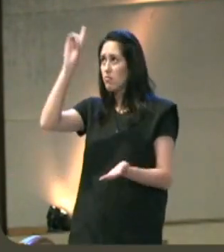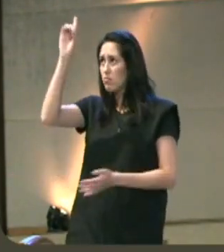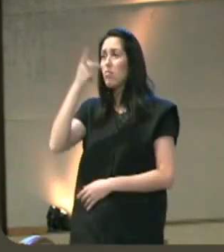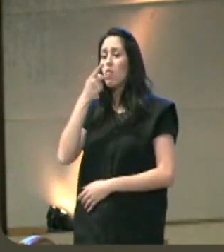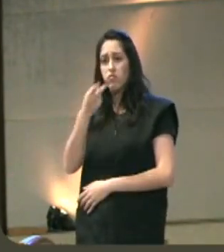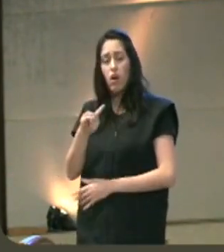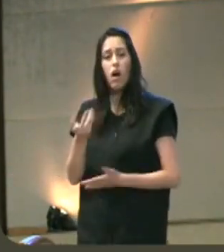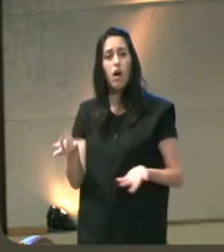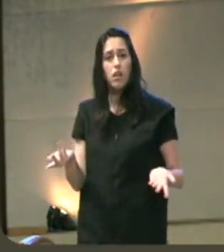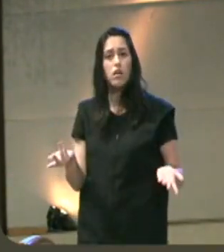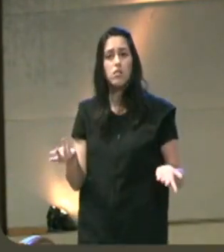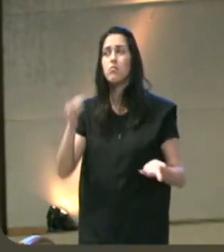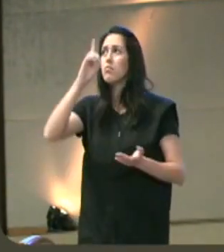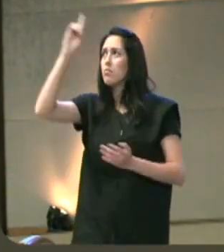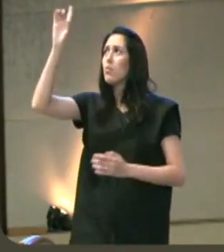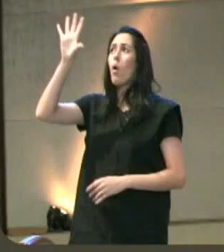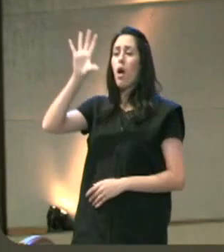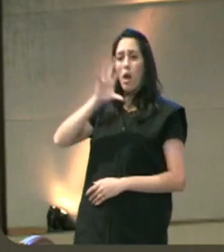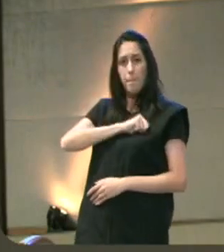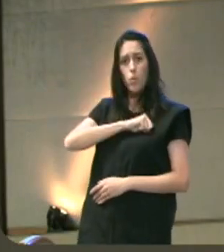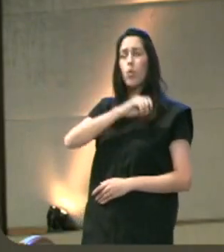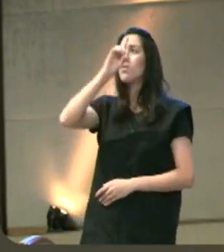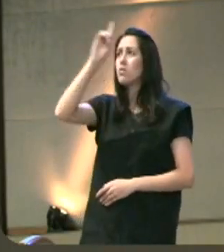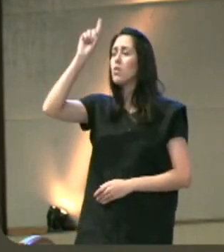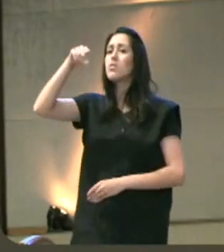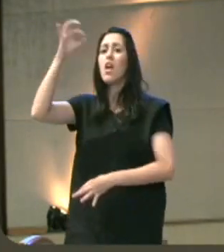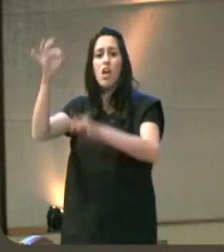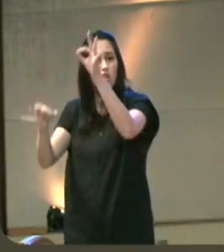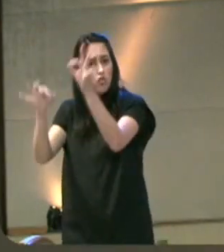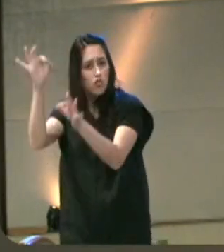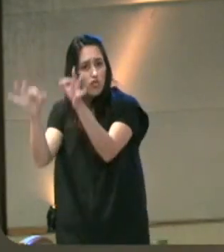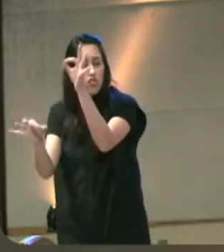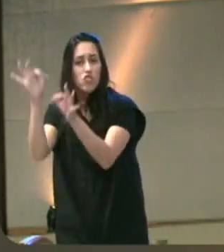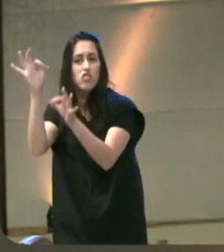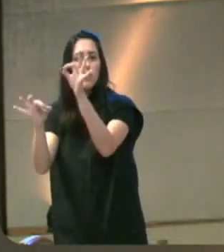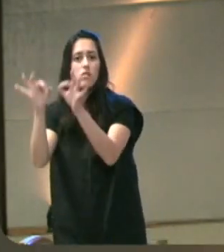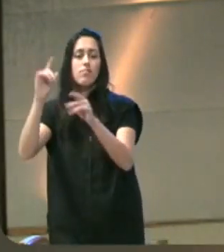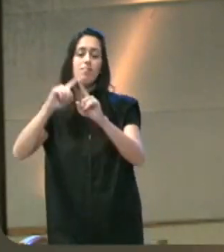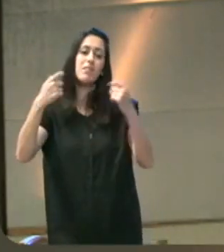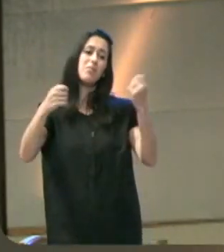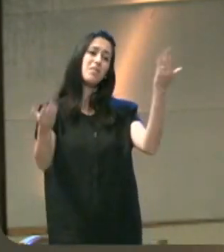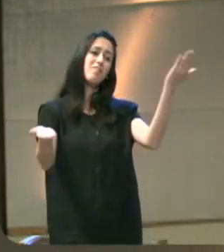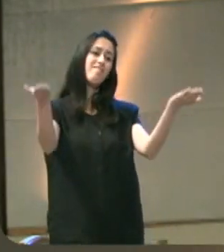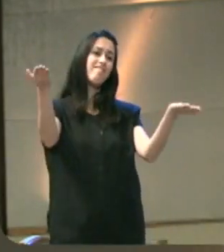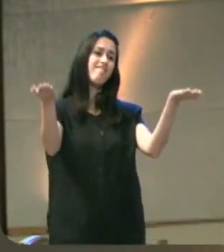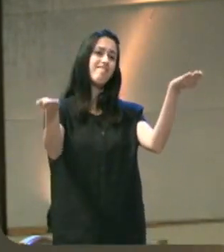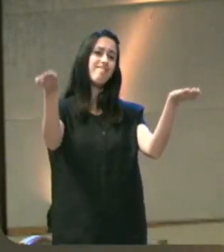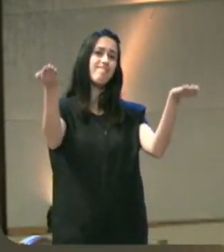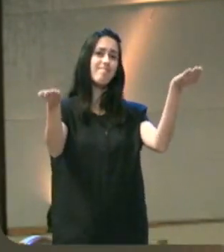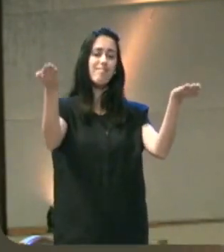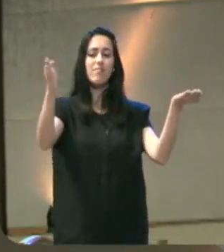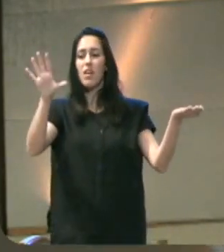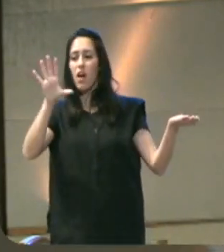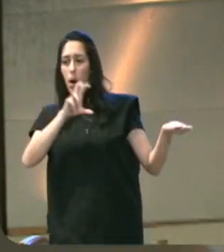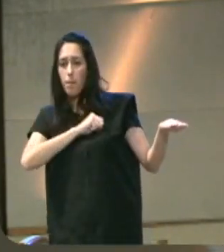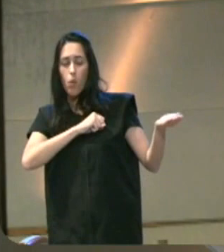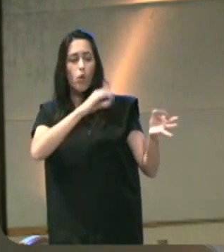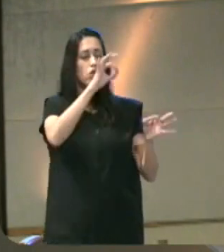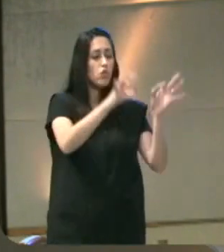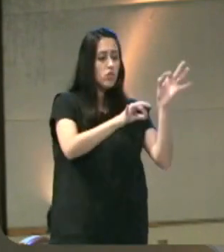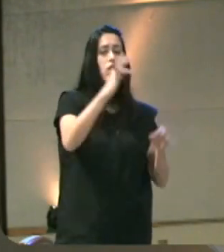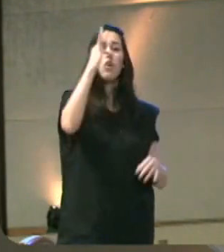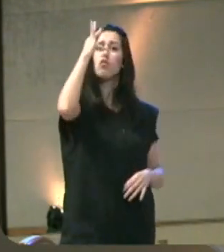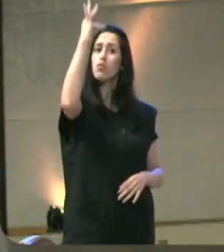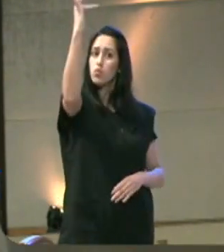perfeito amor e a perfeita justiça, Ele tem que achar o equilíbrio entre amor e justiça. E por isso vai haver